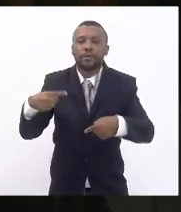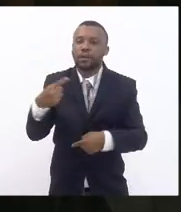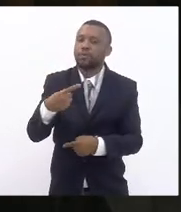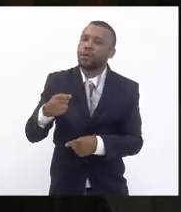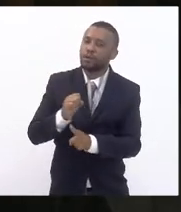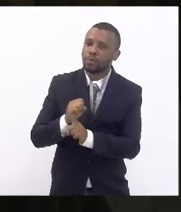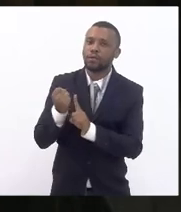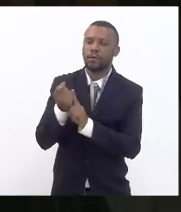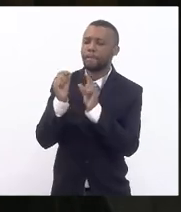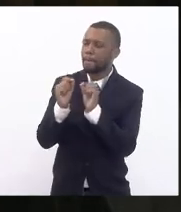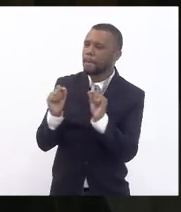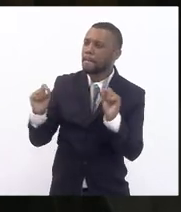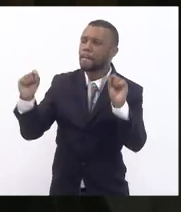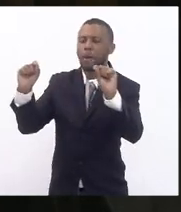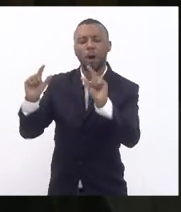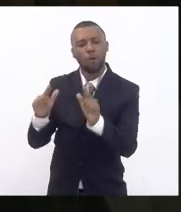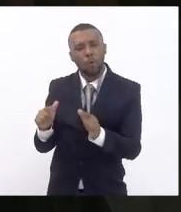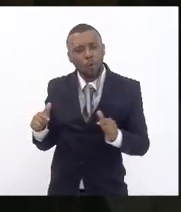enfrenta,